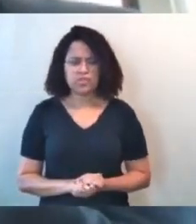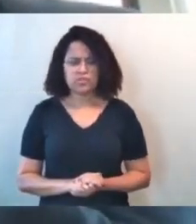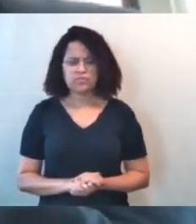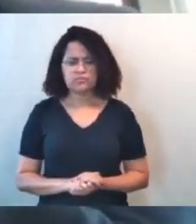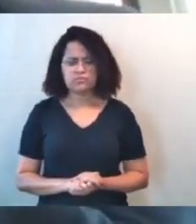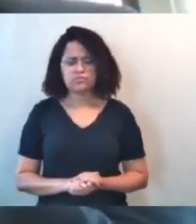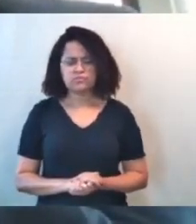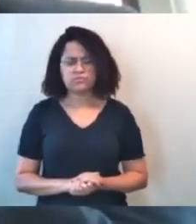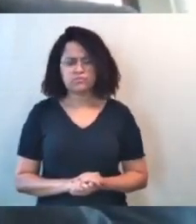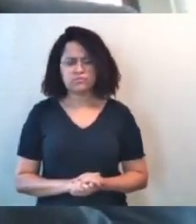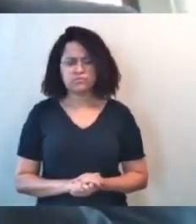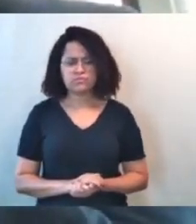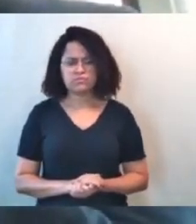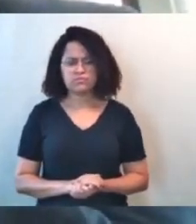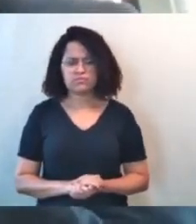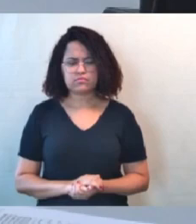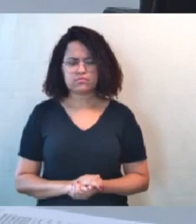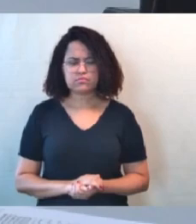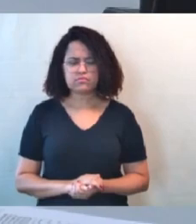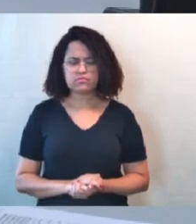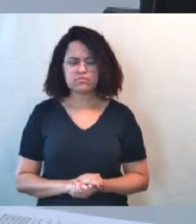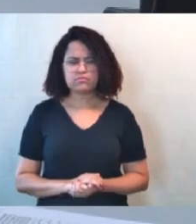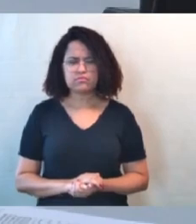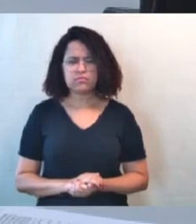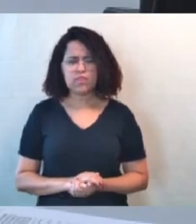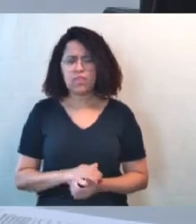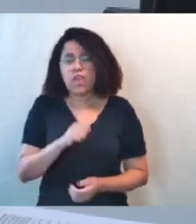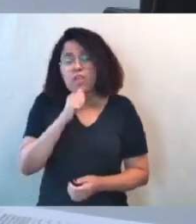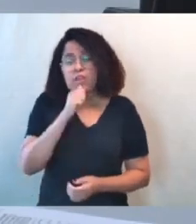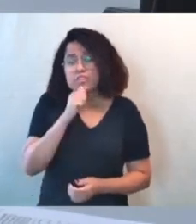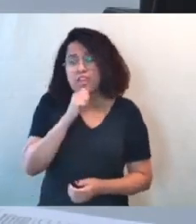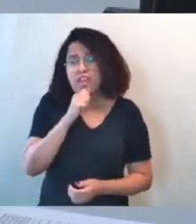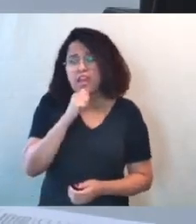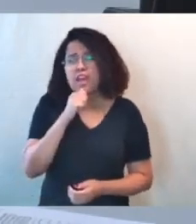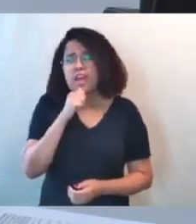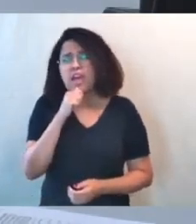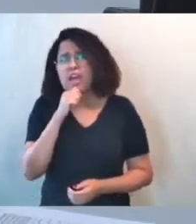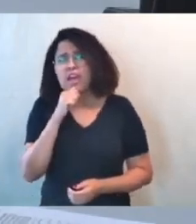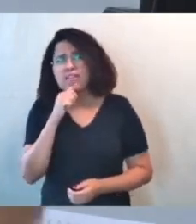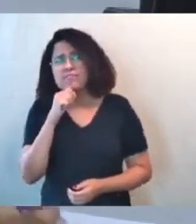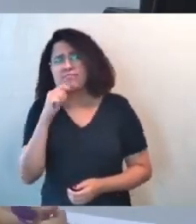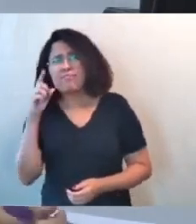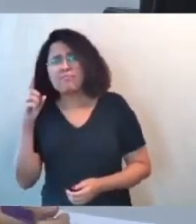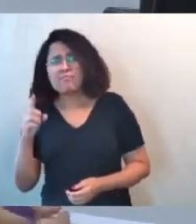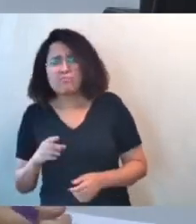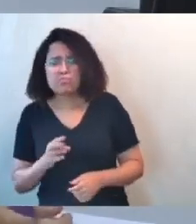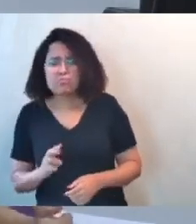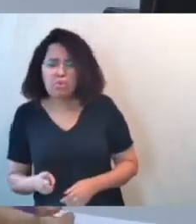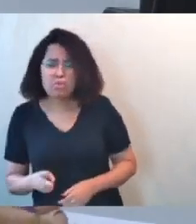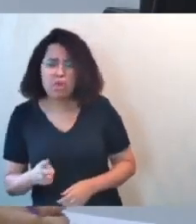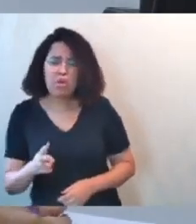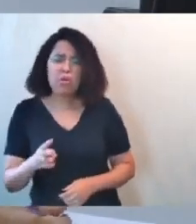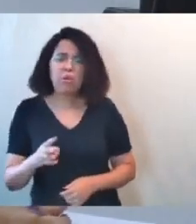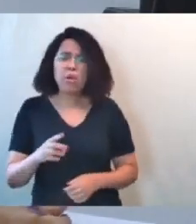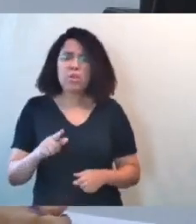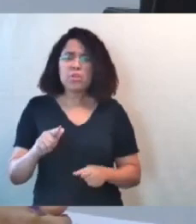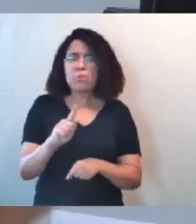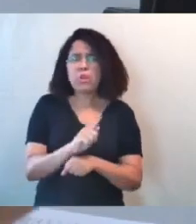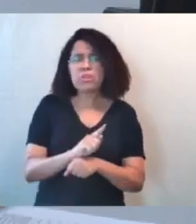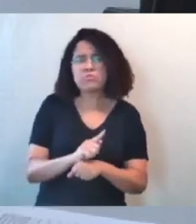Perfeitamente, é o que eu quero saber. Porque não adianta todas as vezes que não é dentro da sua gestão, porque agora você está me falando que teve